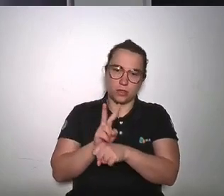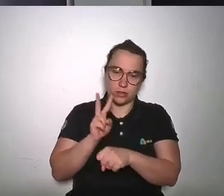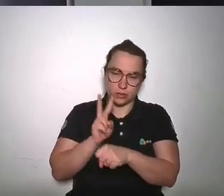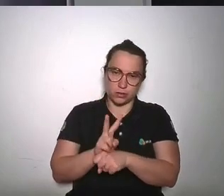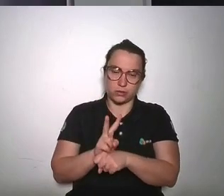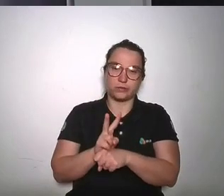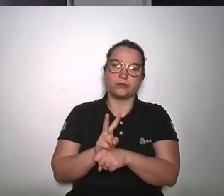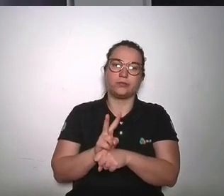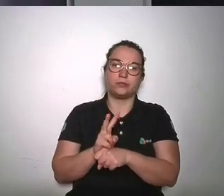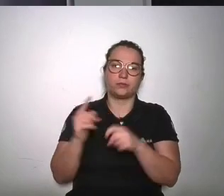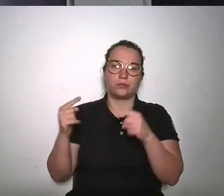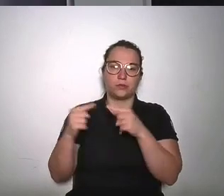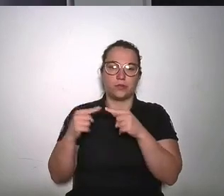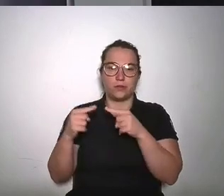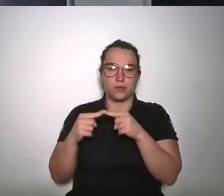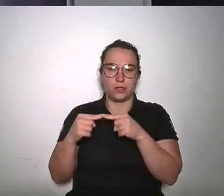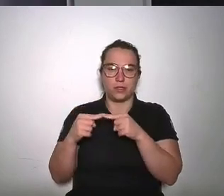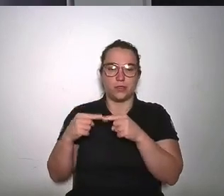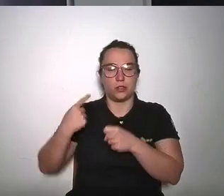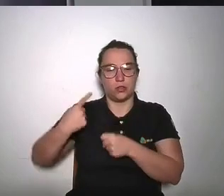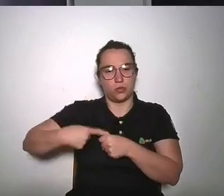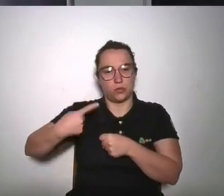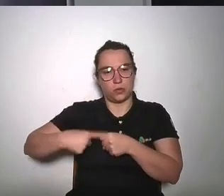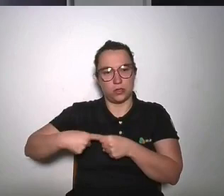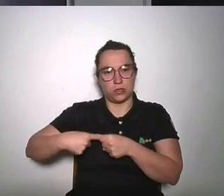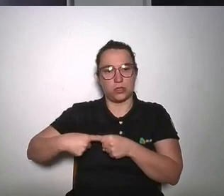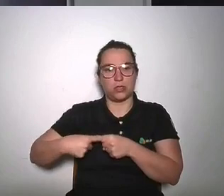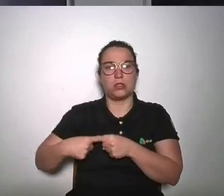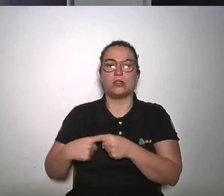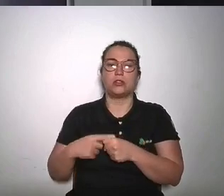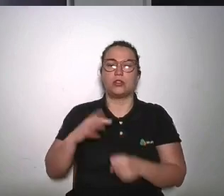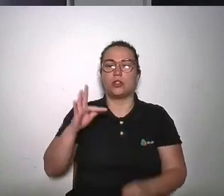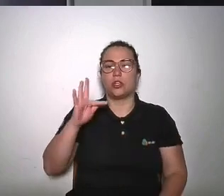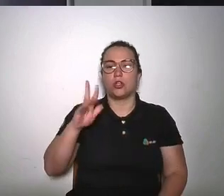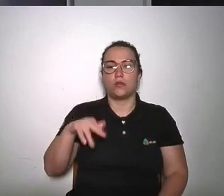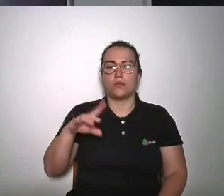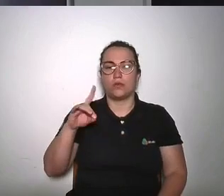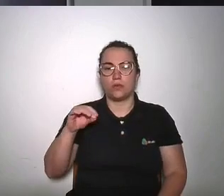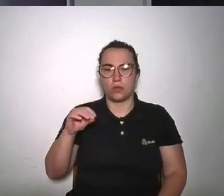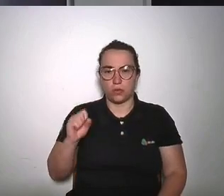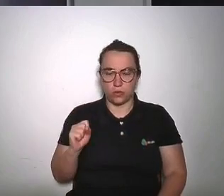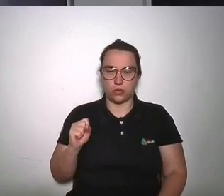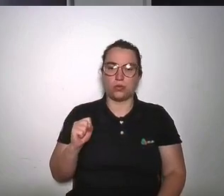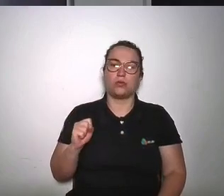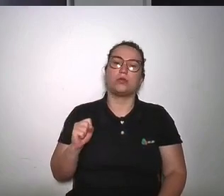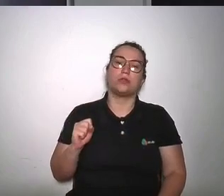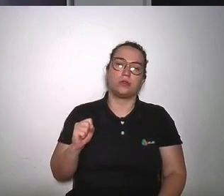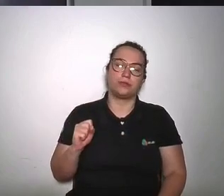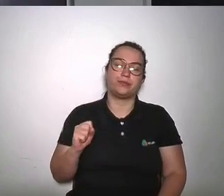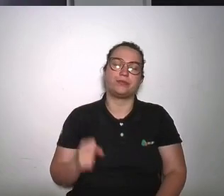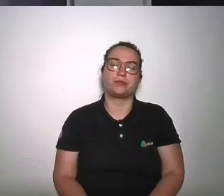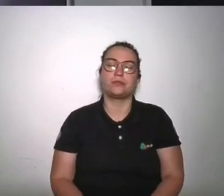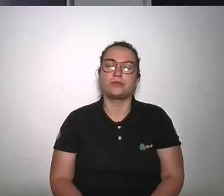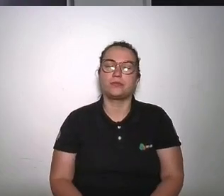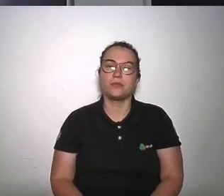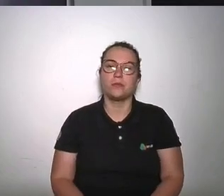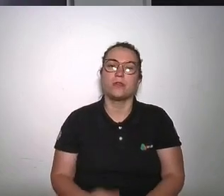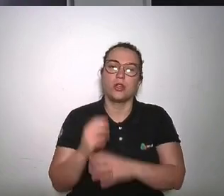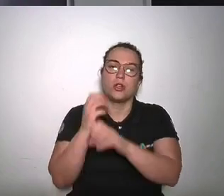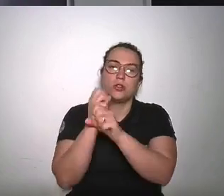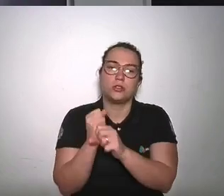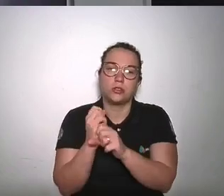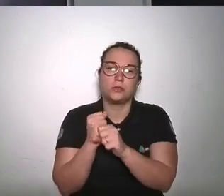poderes do município, seus fundos, órgãos, entidades da administração pública municipal direta e indireta. O orçamento geral